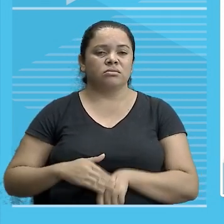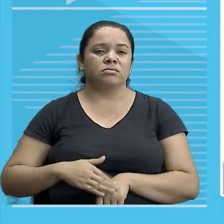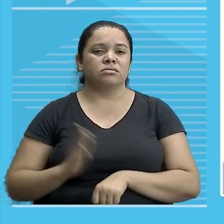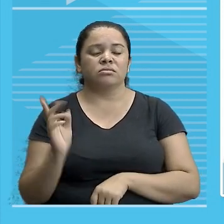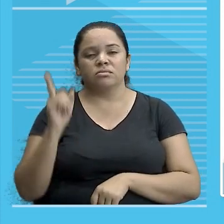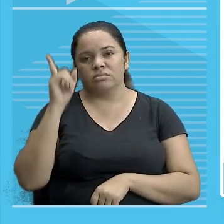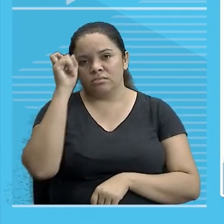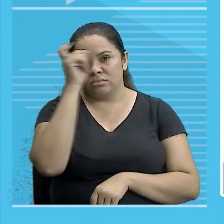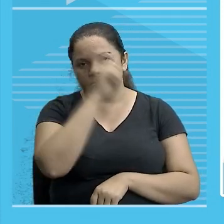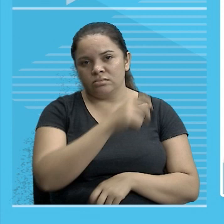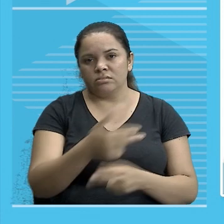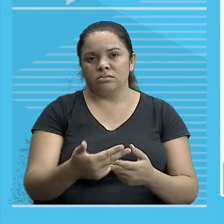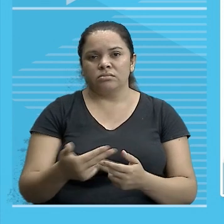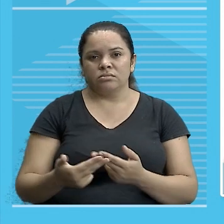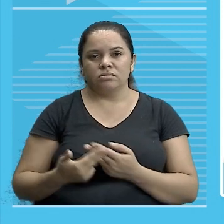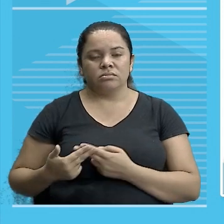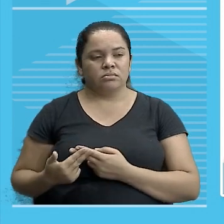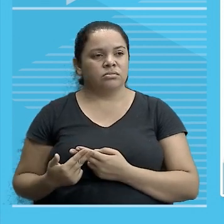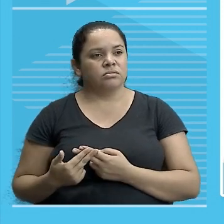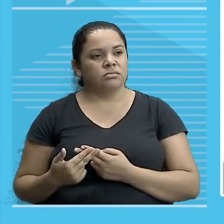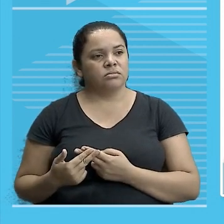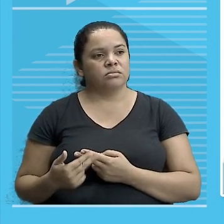dificultada por conta da presença...